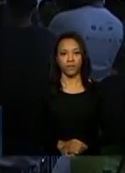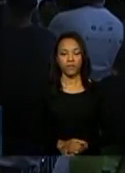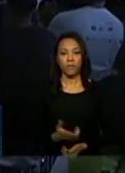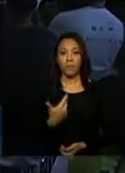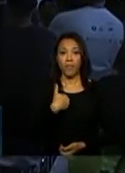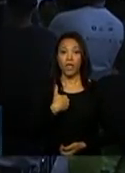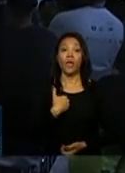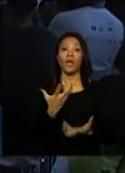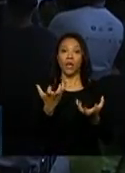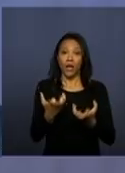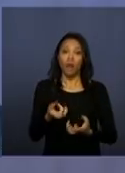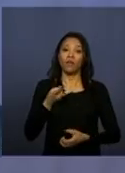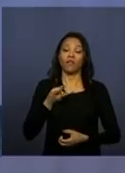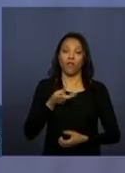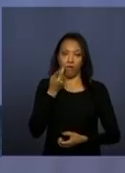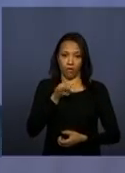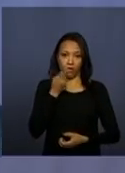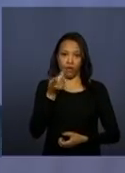Quero destacar ainda